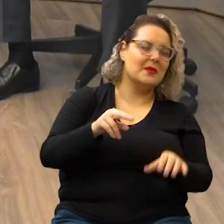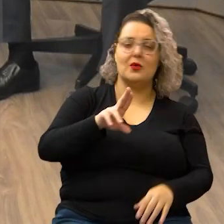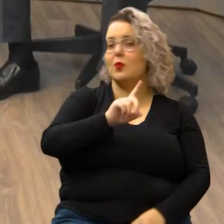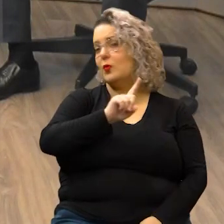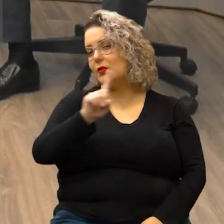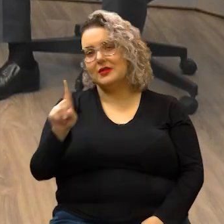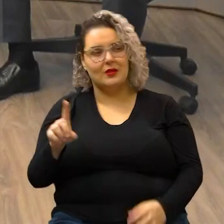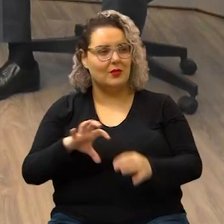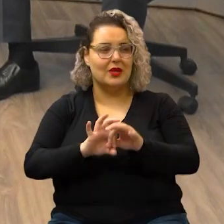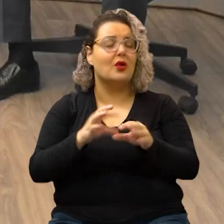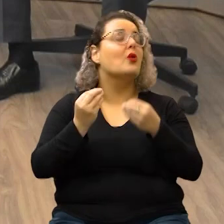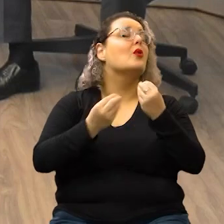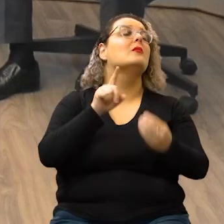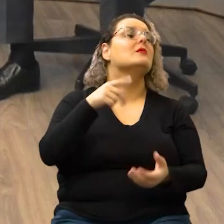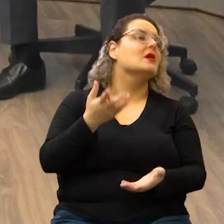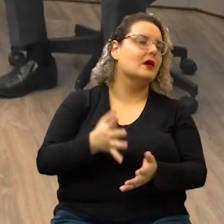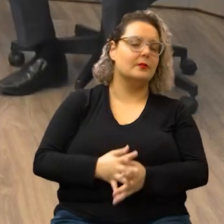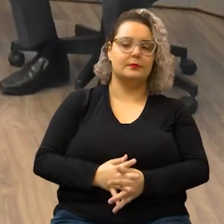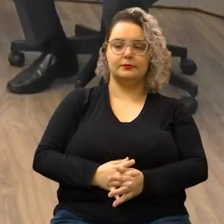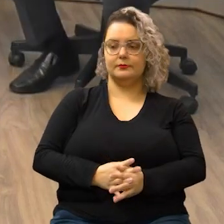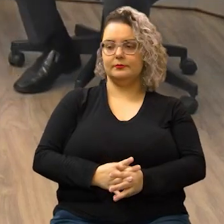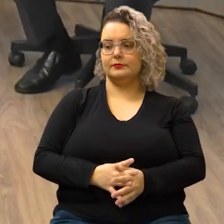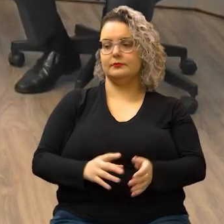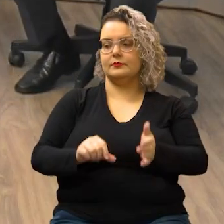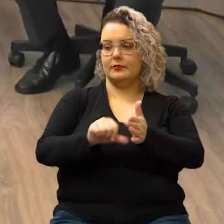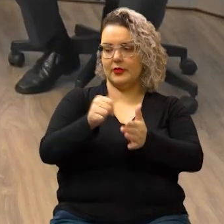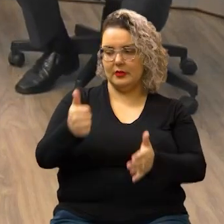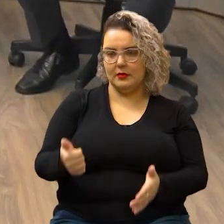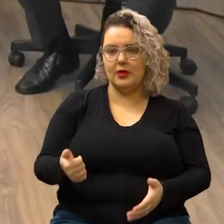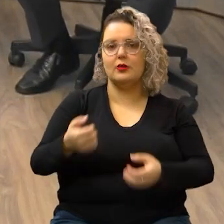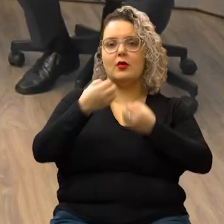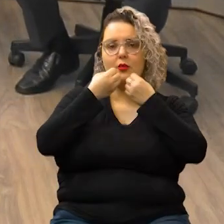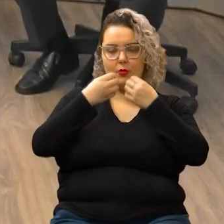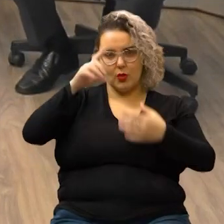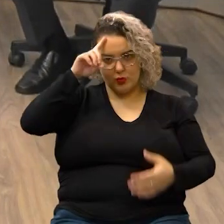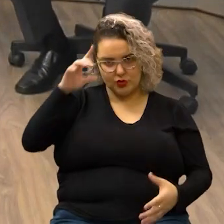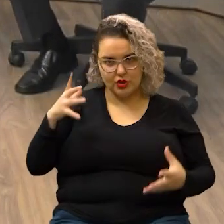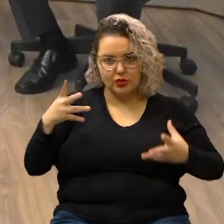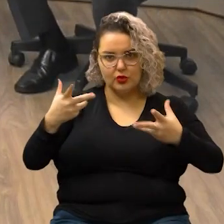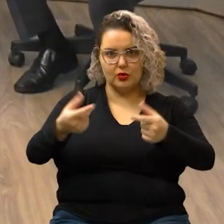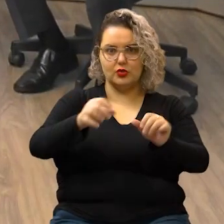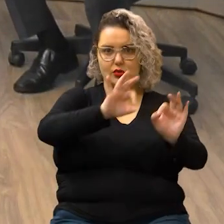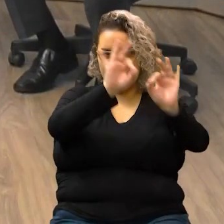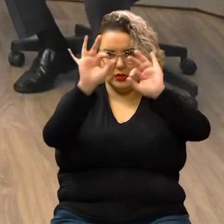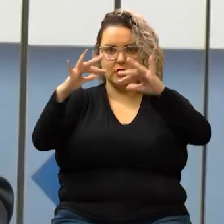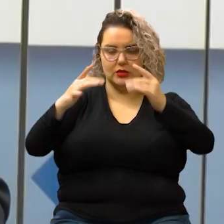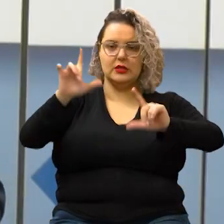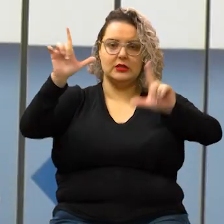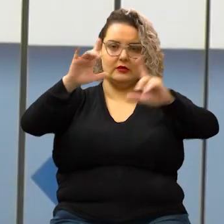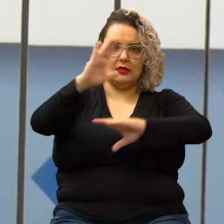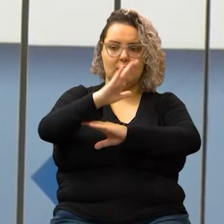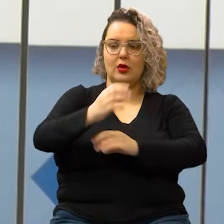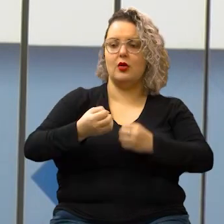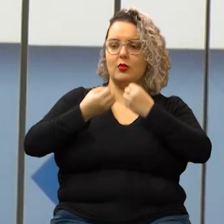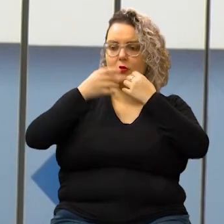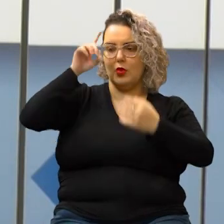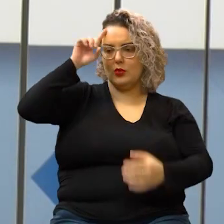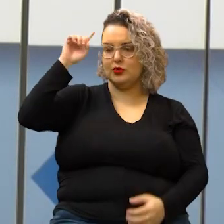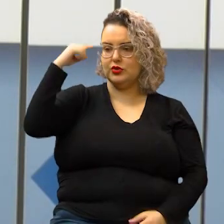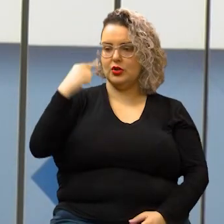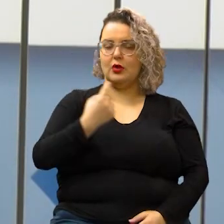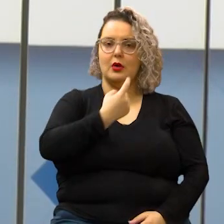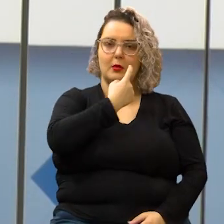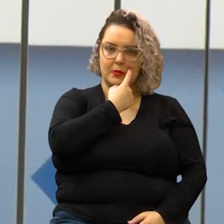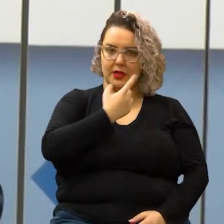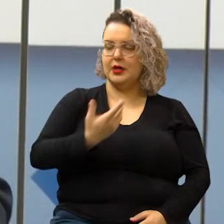é permitida? Como que é isso? Primeiramente, bom dia a todos que nos assistem pela TV Câmara, bom dia, Mina. Eu